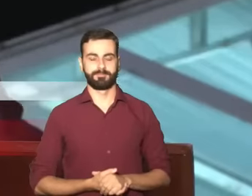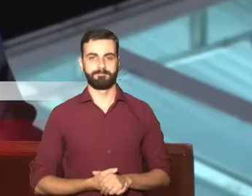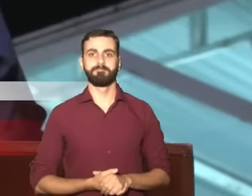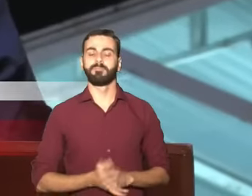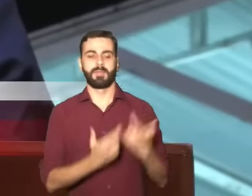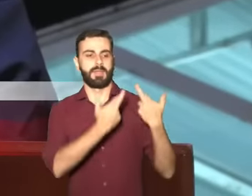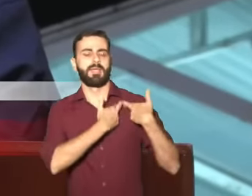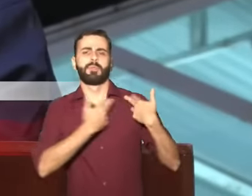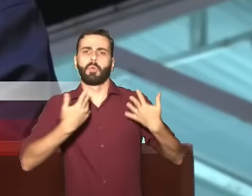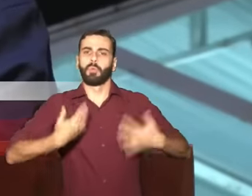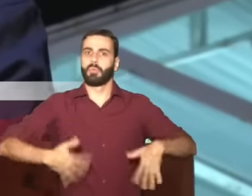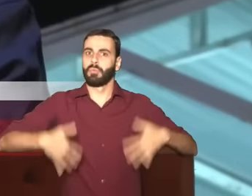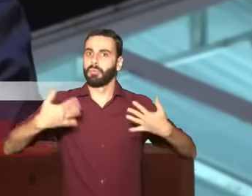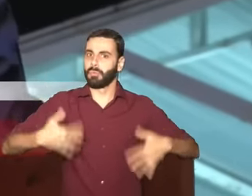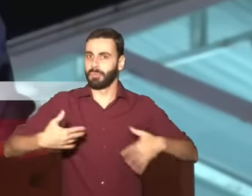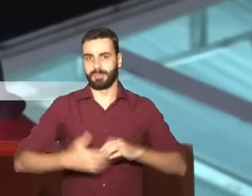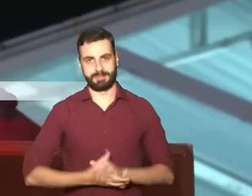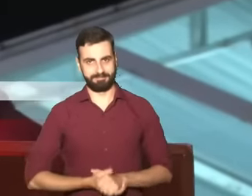Que responsabilidade